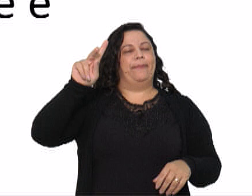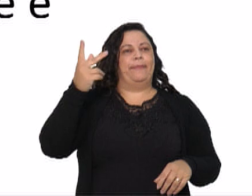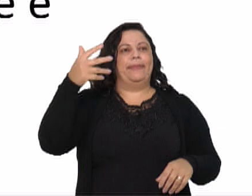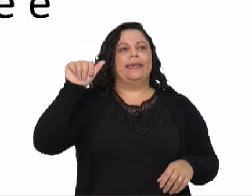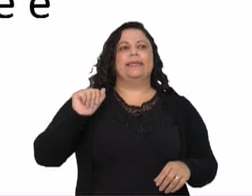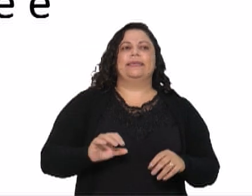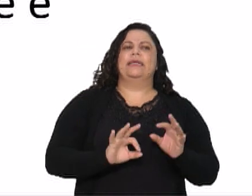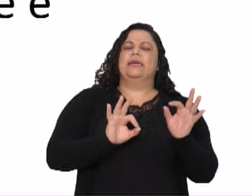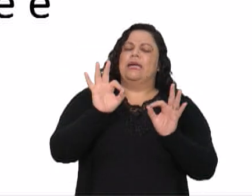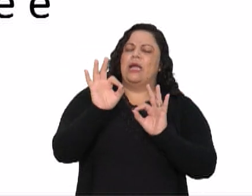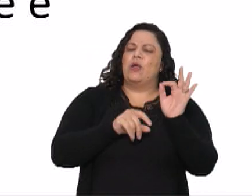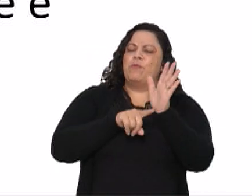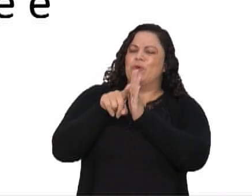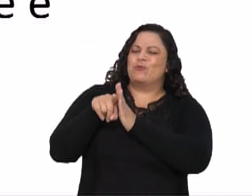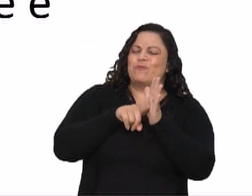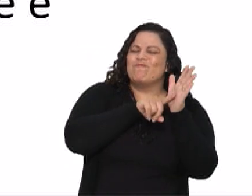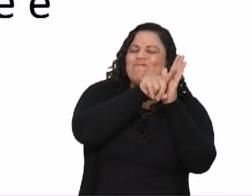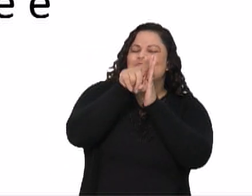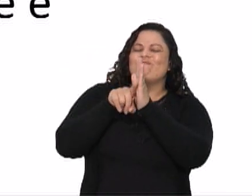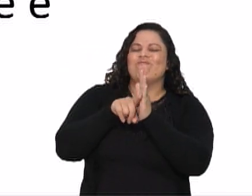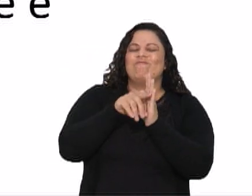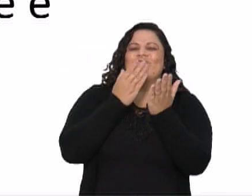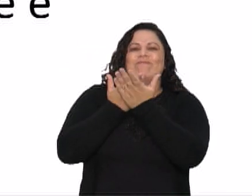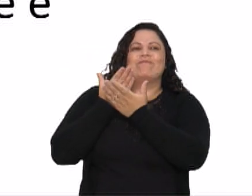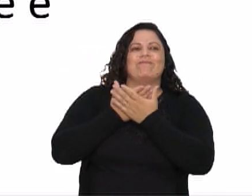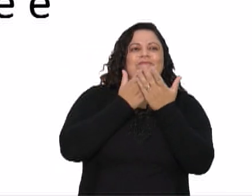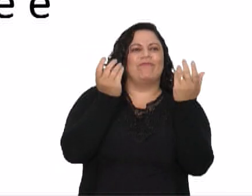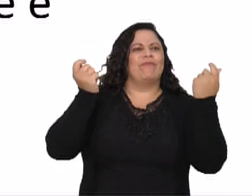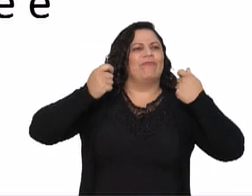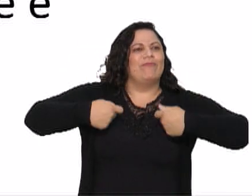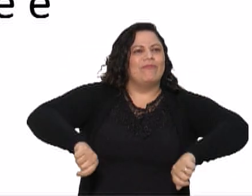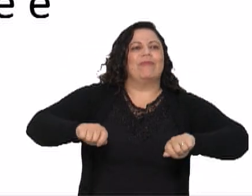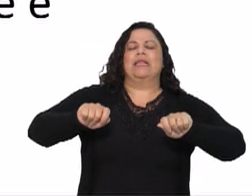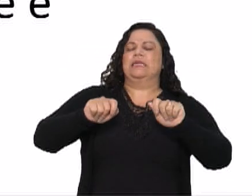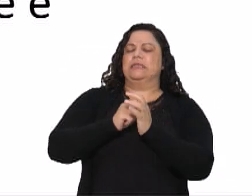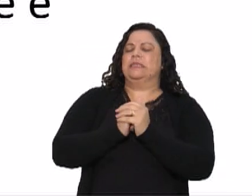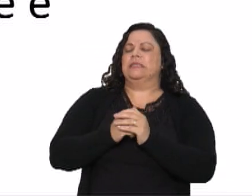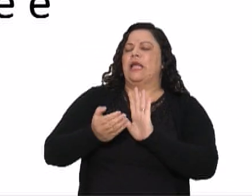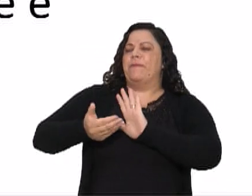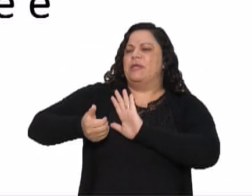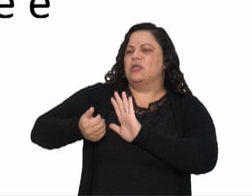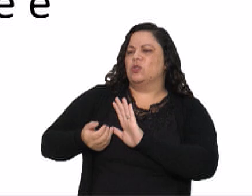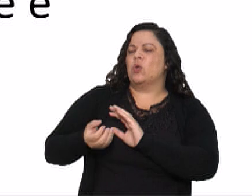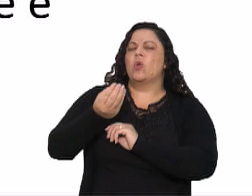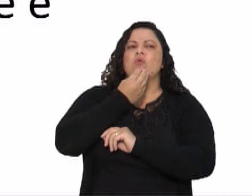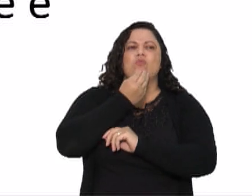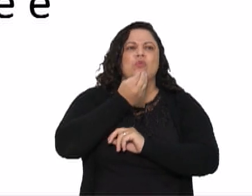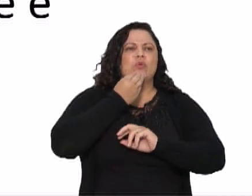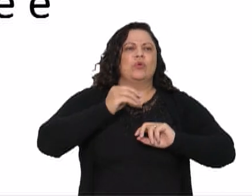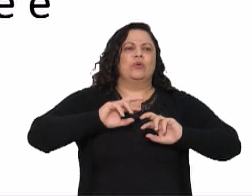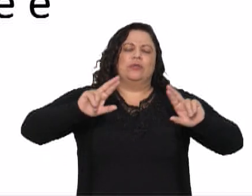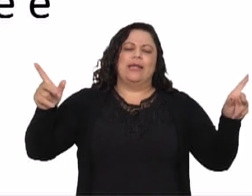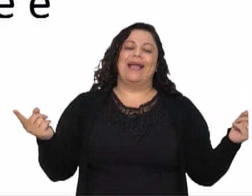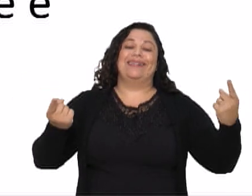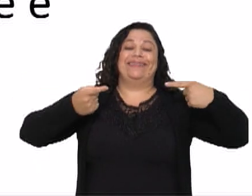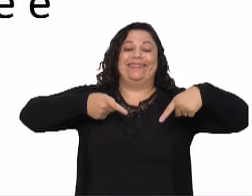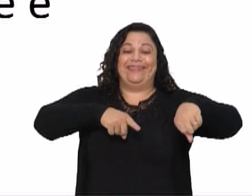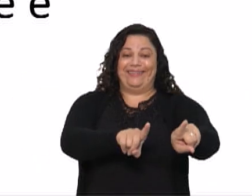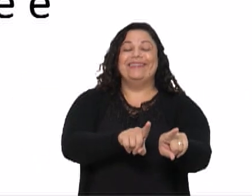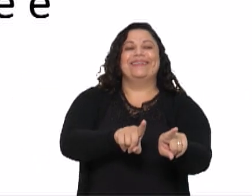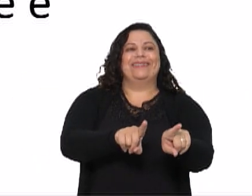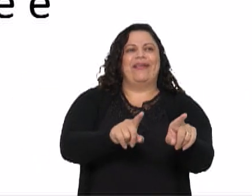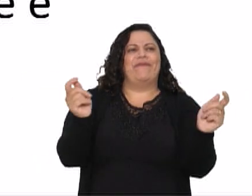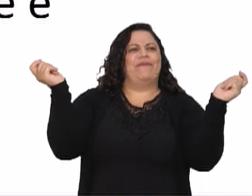oportunidades e os desafios que a humanidade terá de enfrentar nas próximas décadas a partir das perspectivas